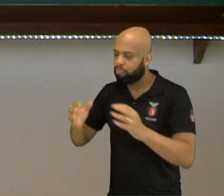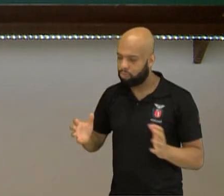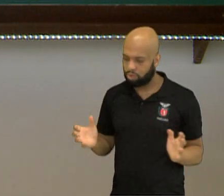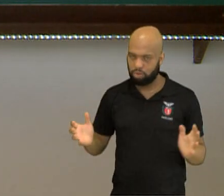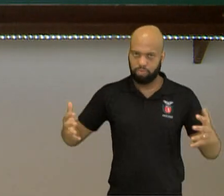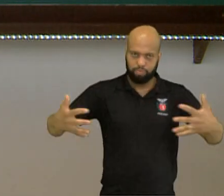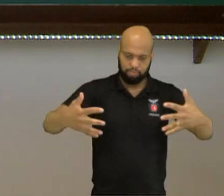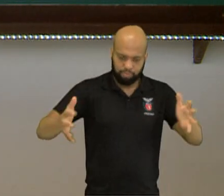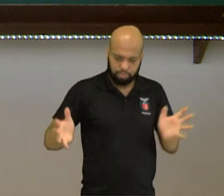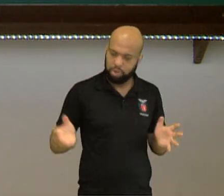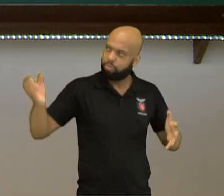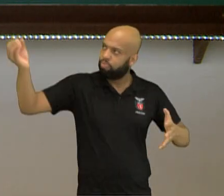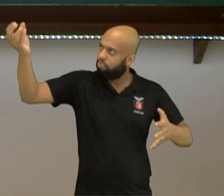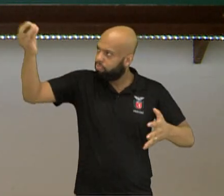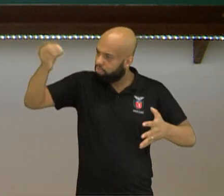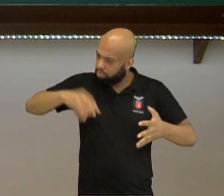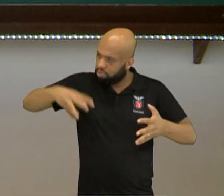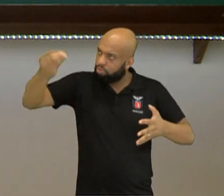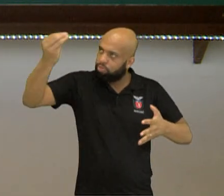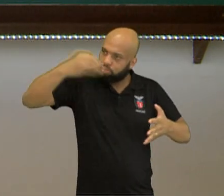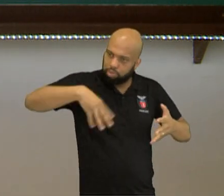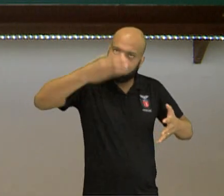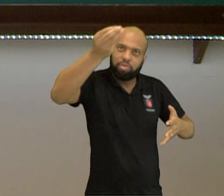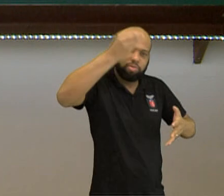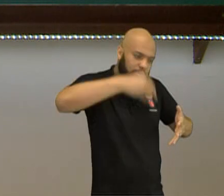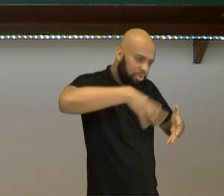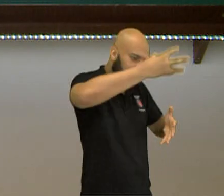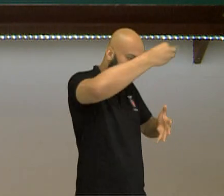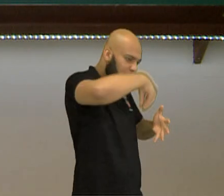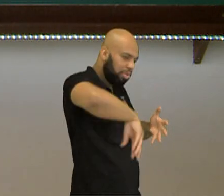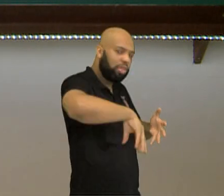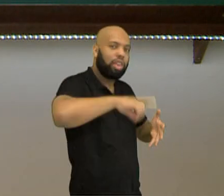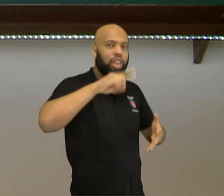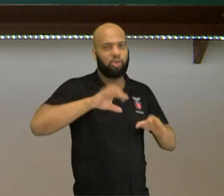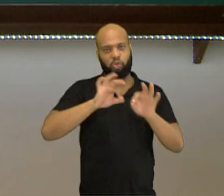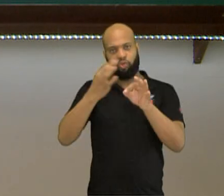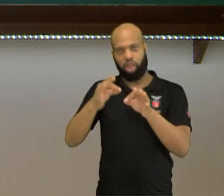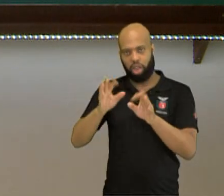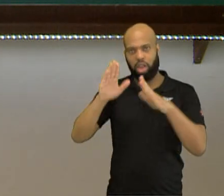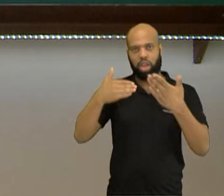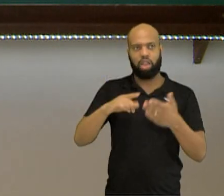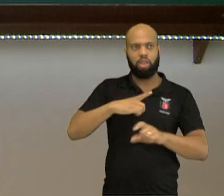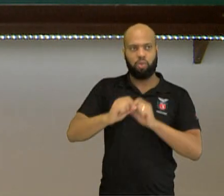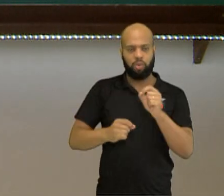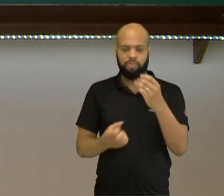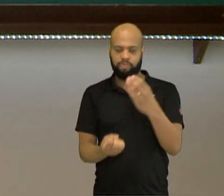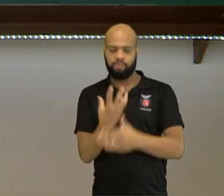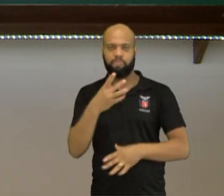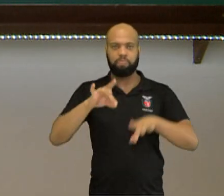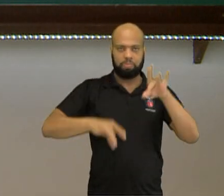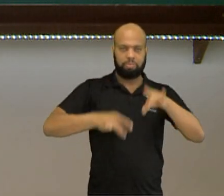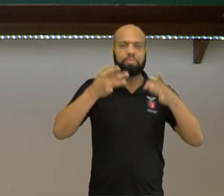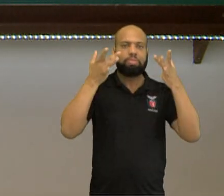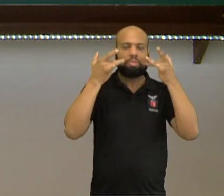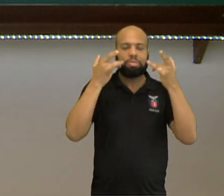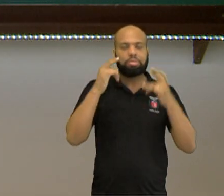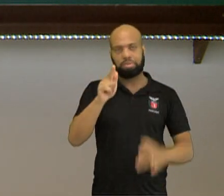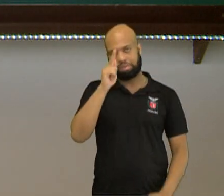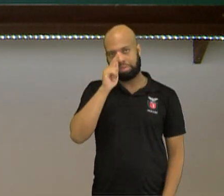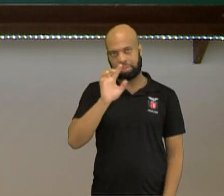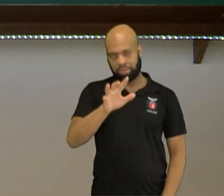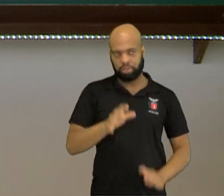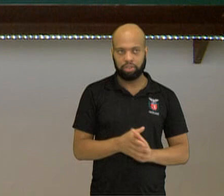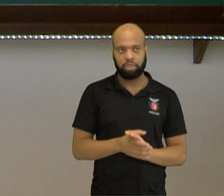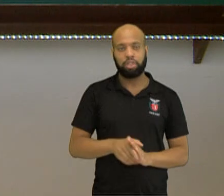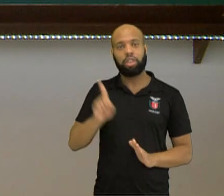surgindo essas encenações, essas apresentações que foram dando origem ao teatro grego. Então, aqui é